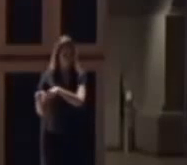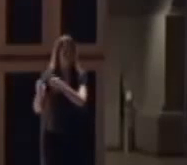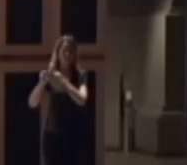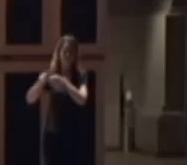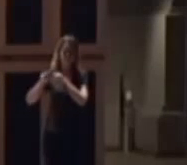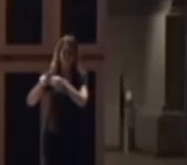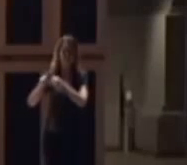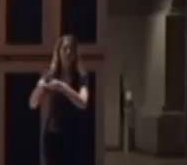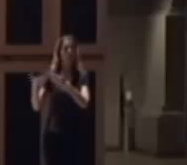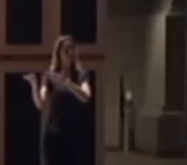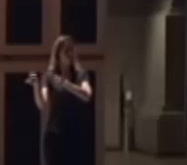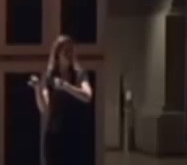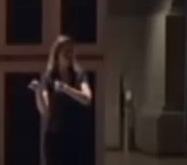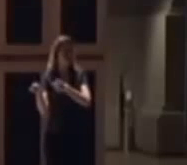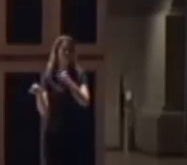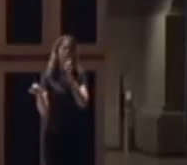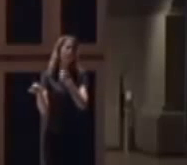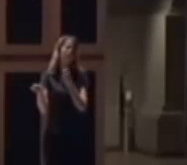para esses jovens. São jovens